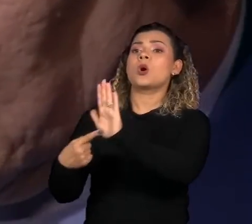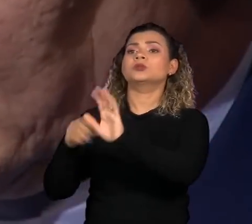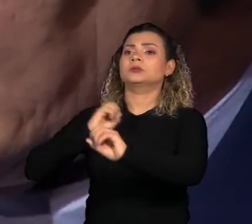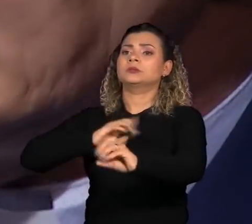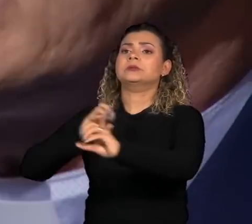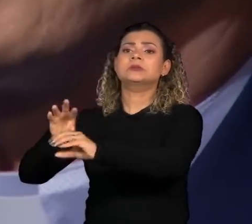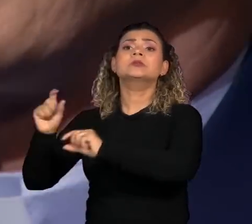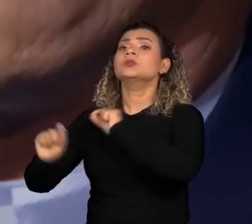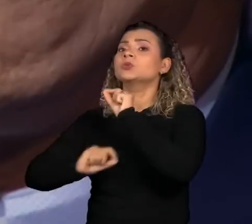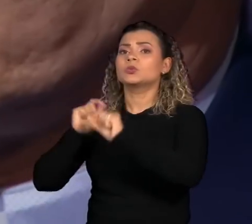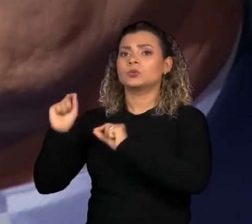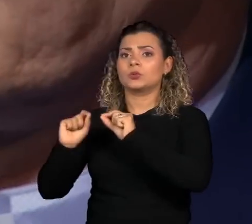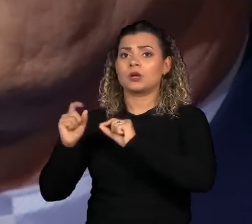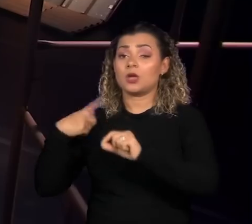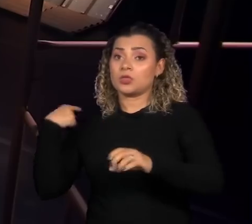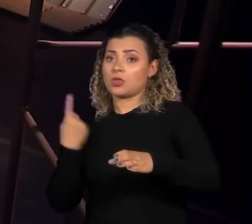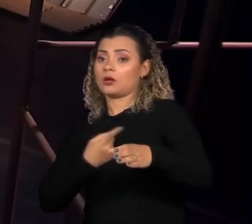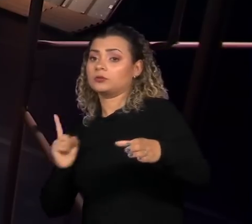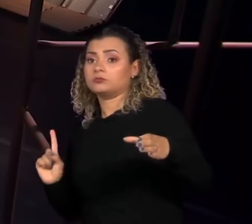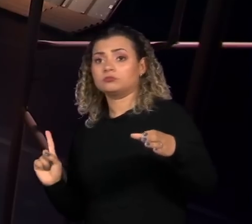unitatis reintegratio.